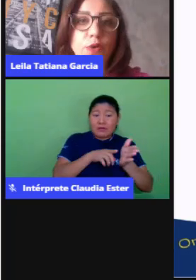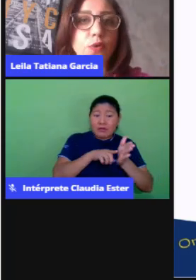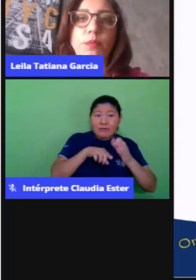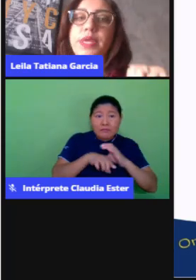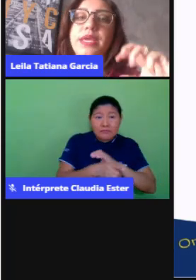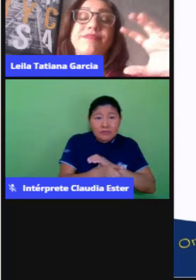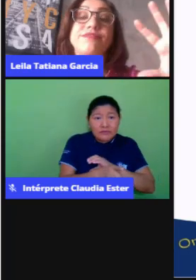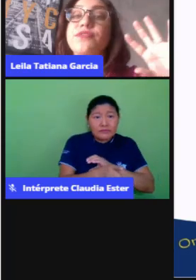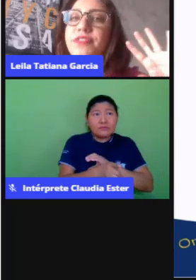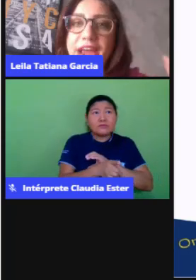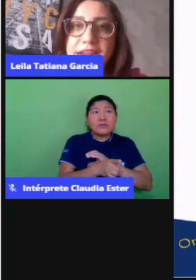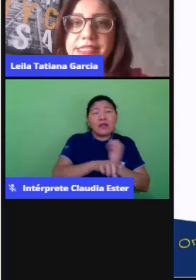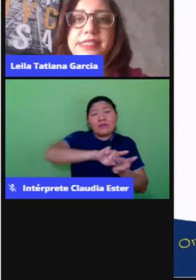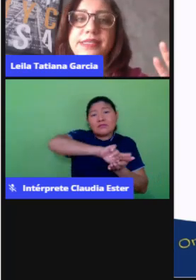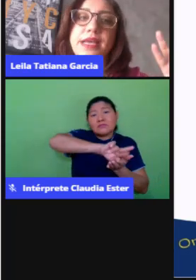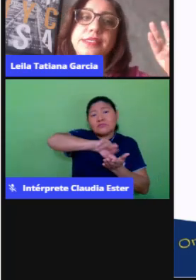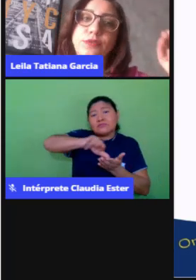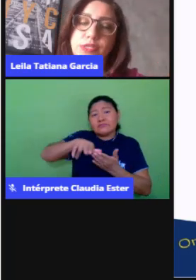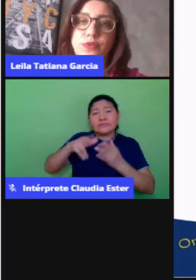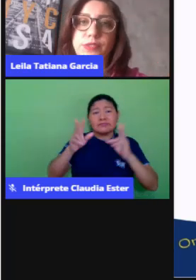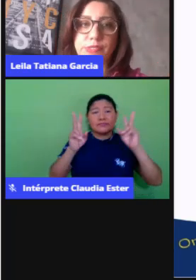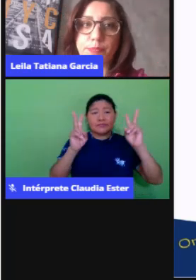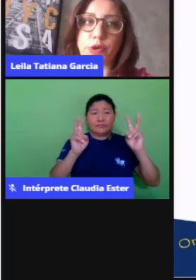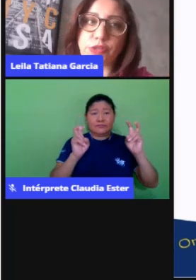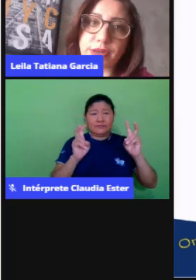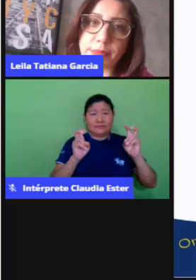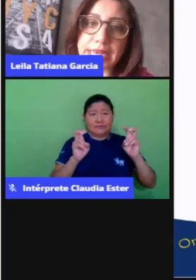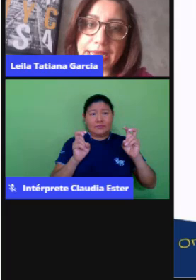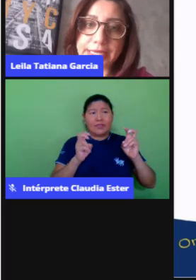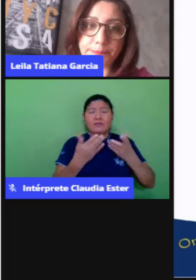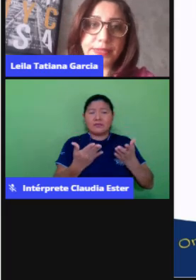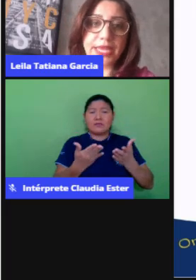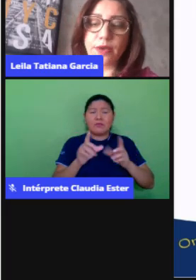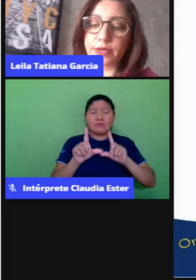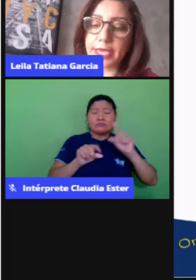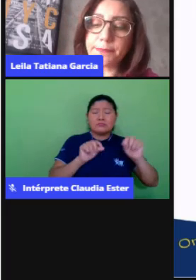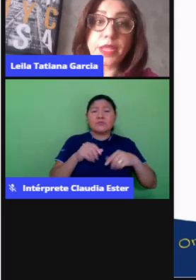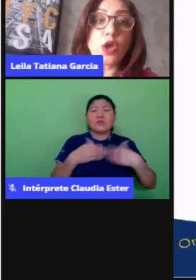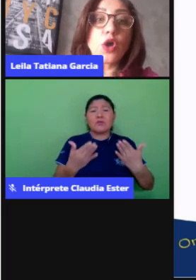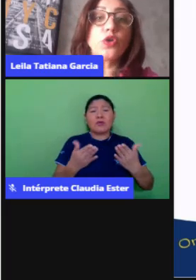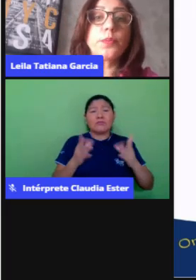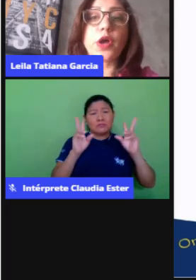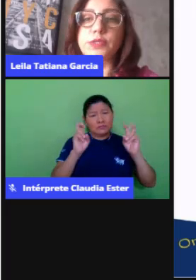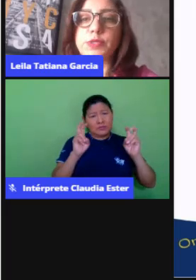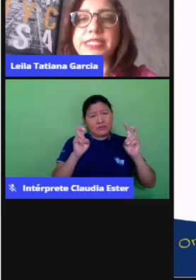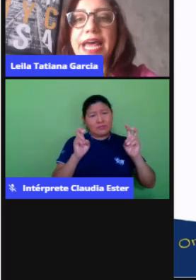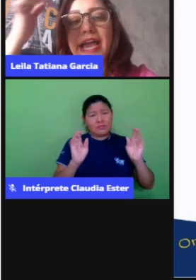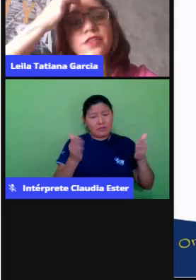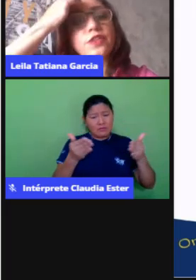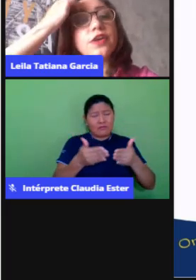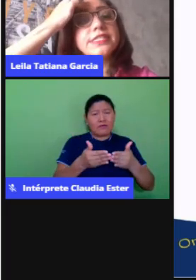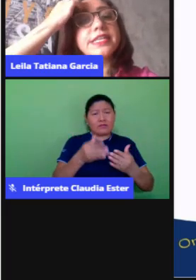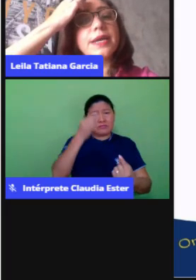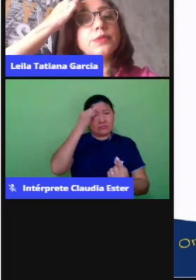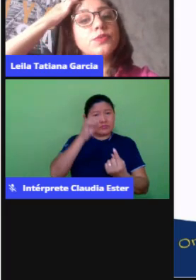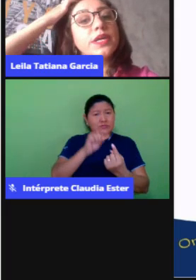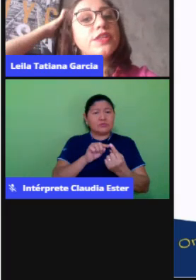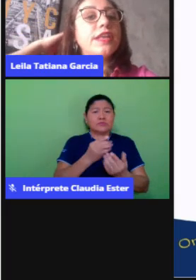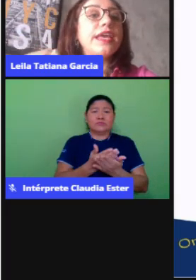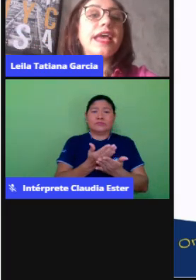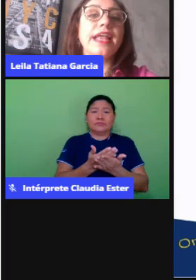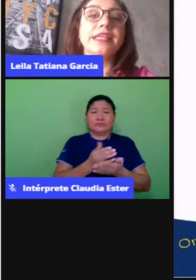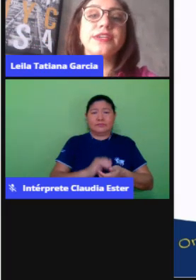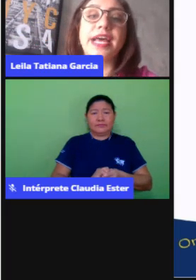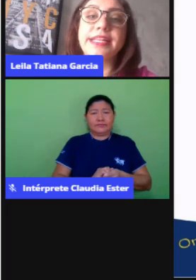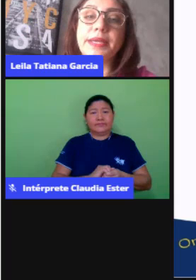agricultura, a questão da economia, diversas situações você pode trabalhar aqui, ok? No próximo slide, nós temos